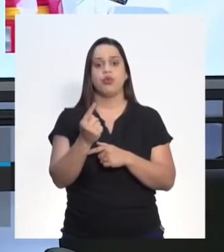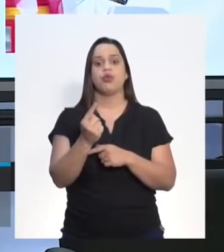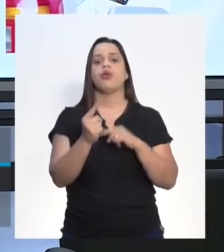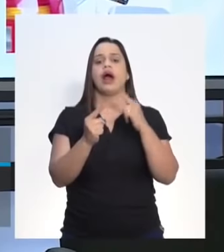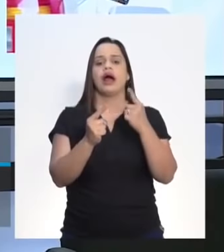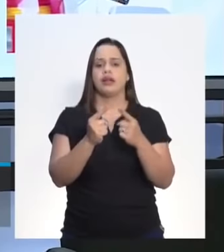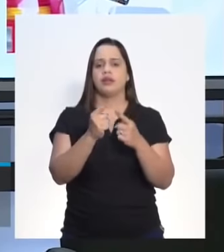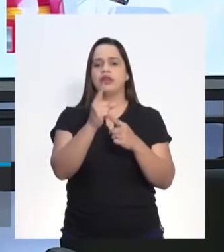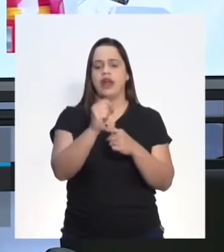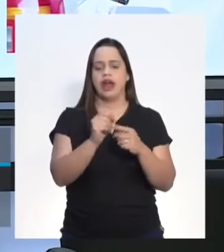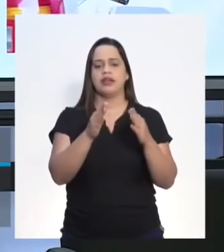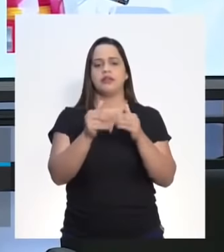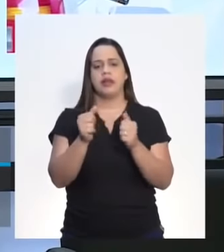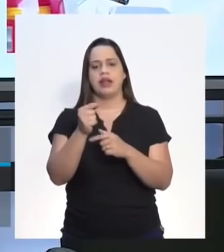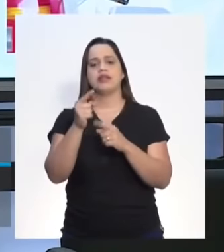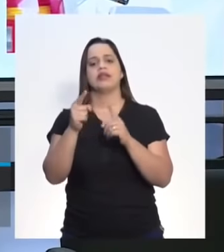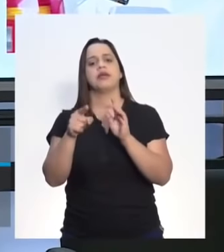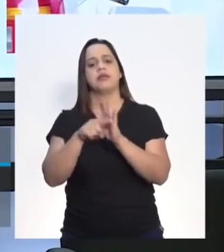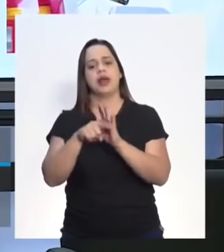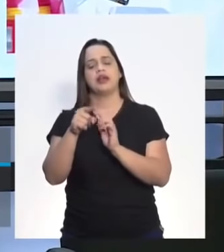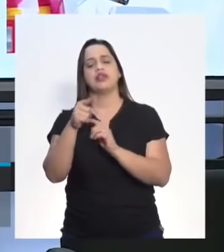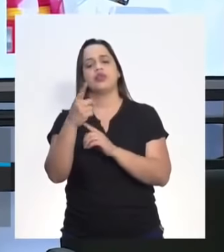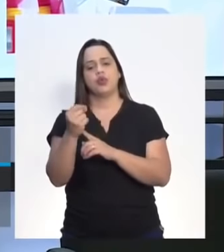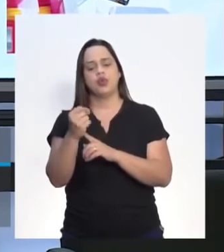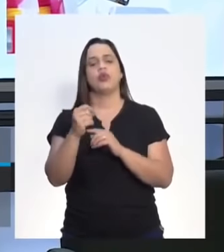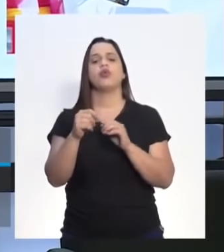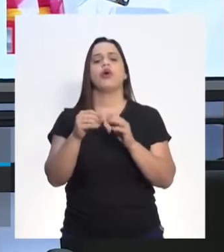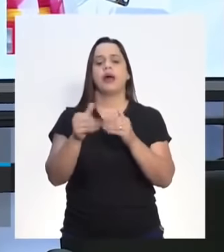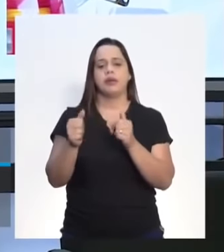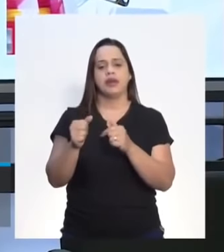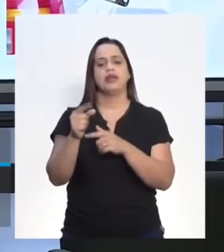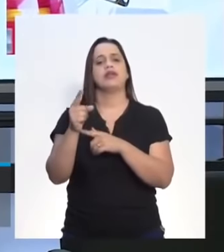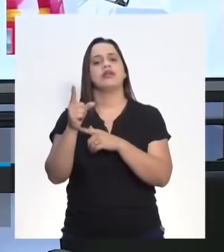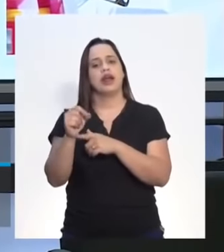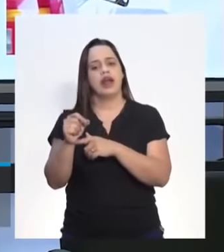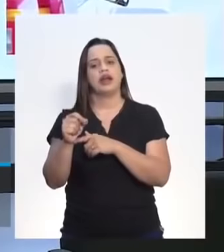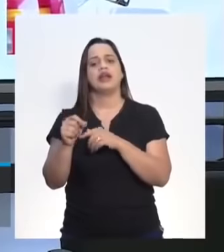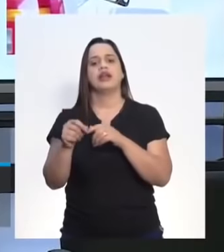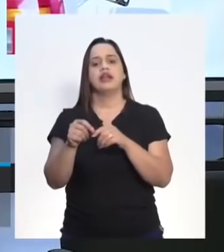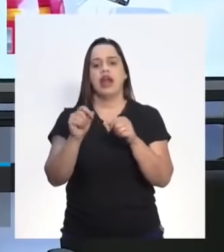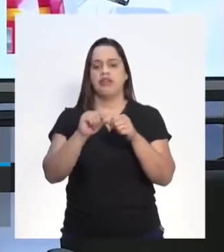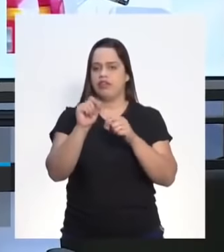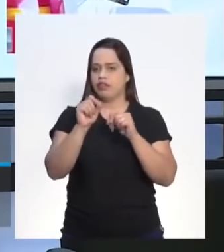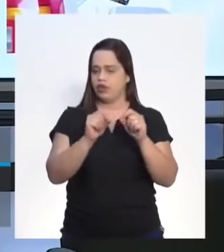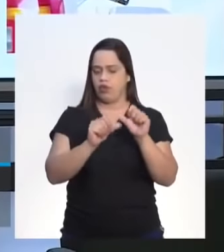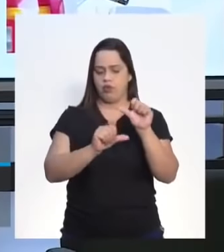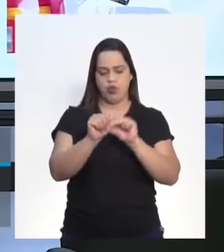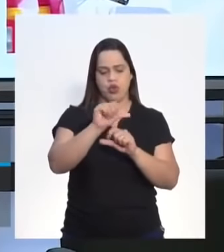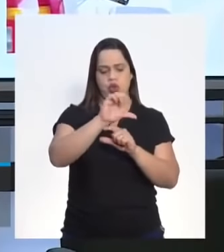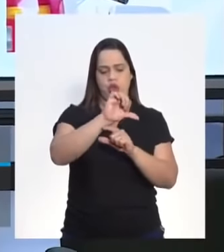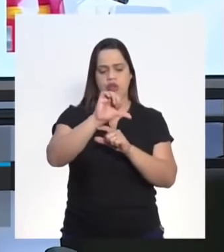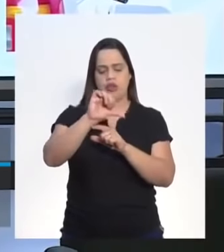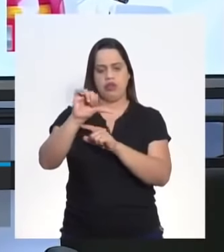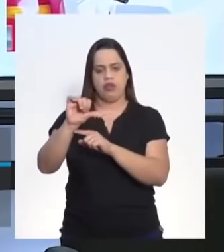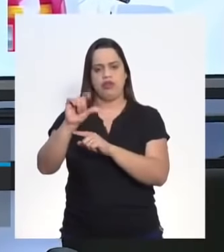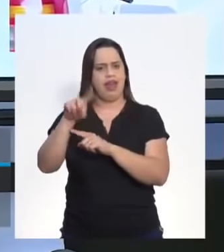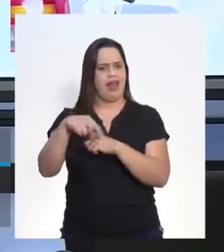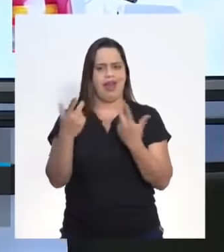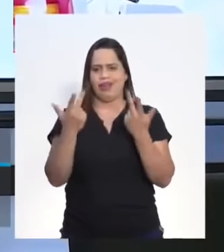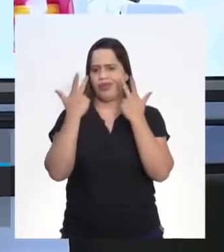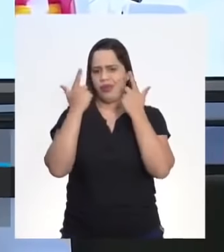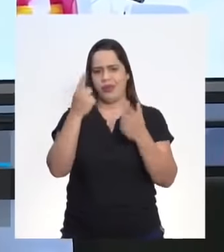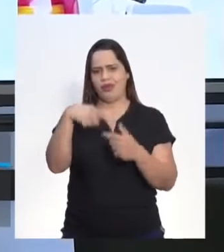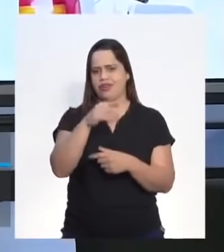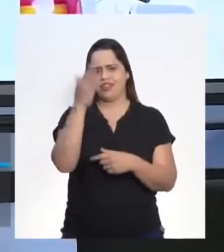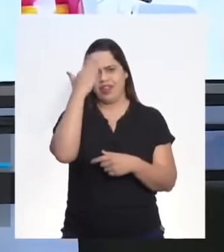na sequência, e vai virando uma sequência de 10 e 9, tá? Aqui. Da mesma forma, acho que esse é o jeito clássico de fazer